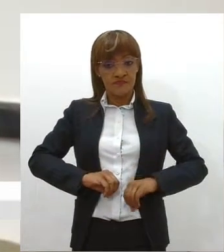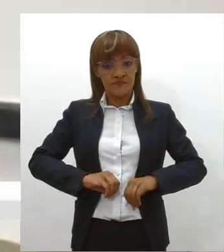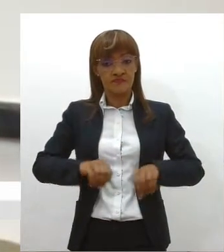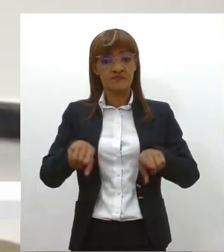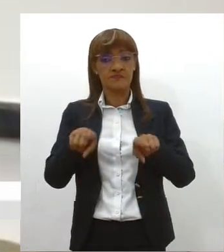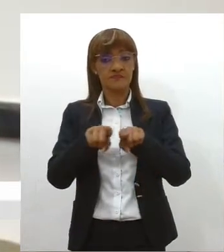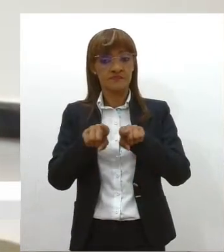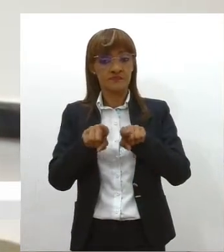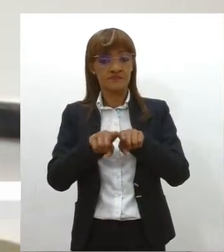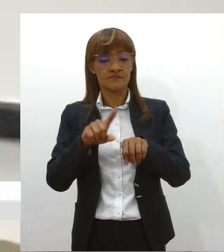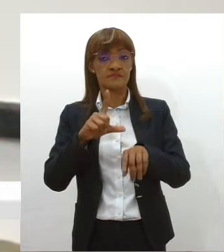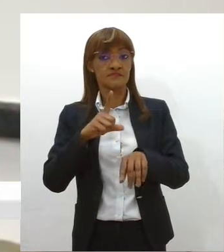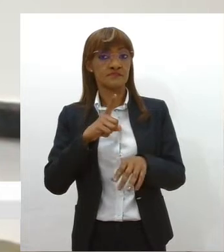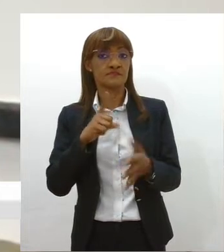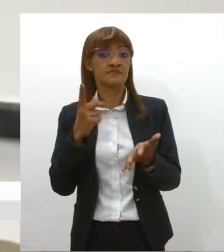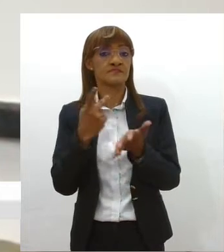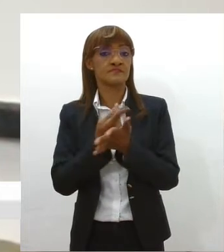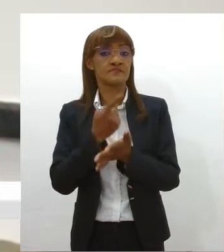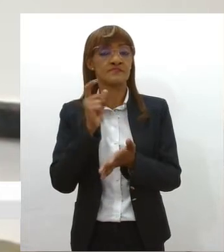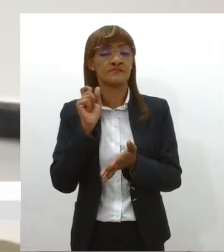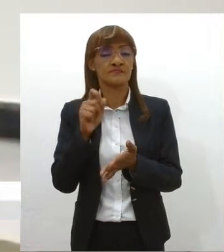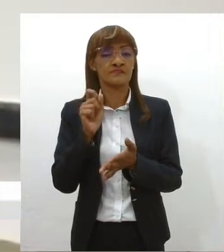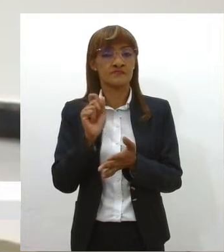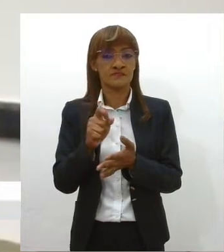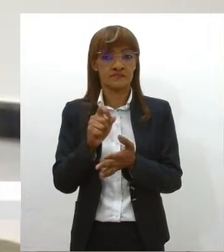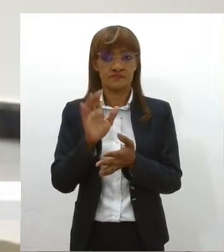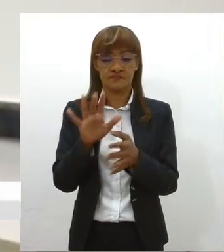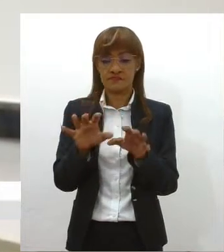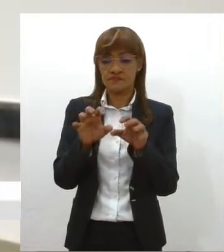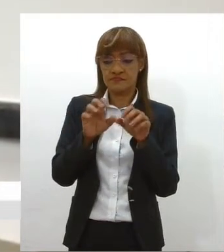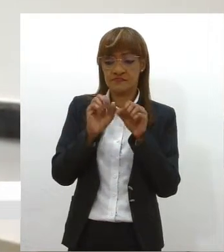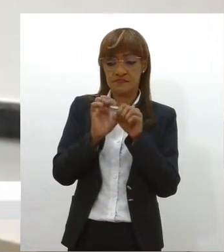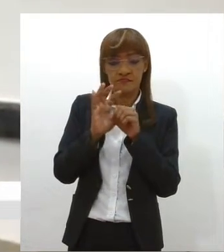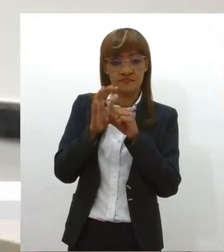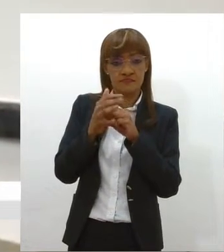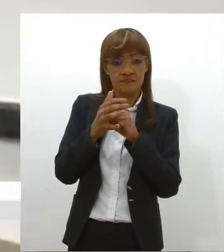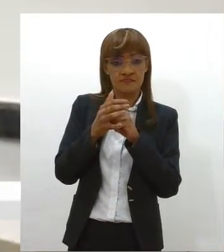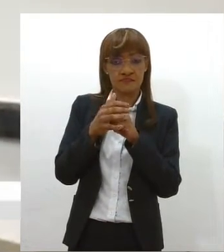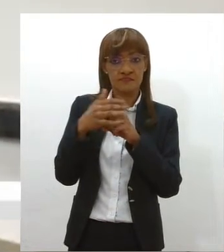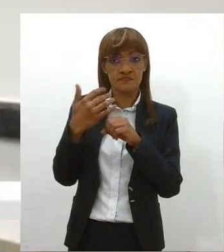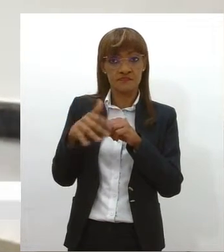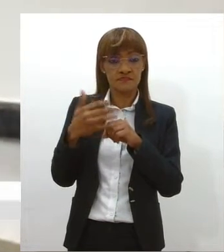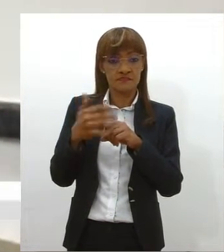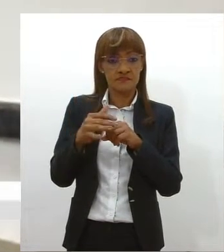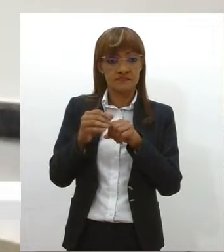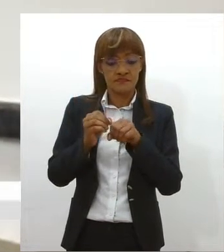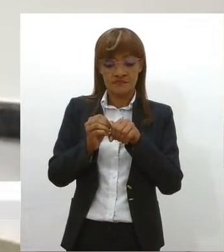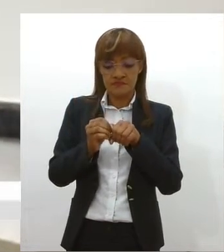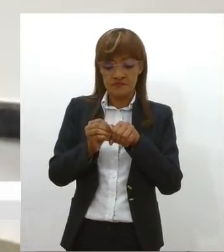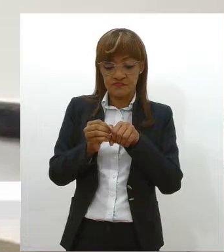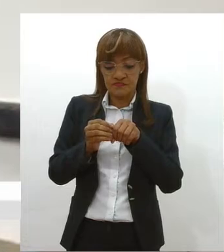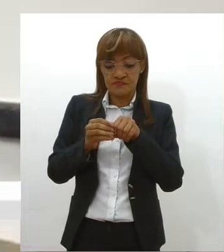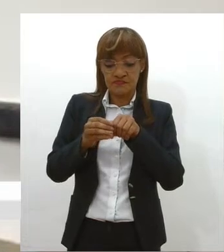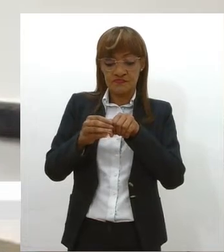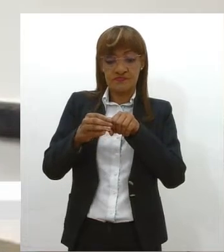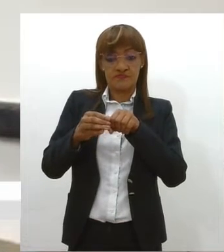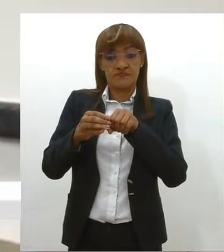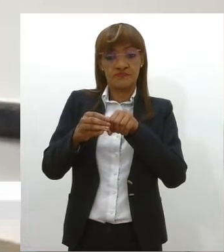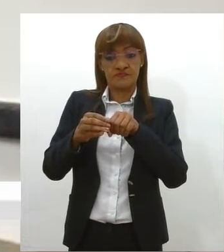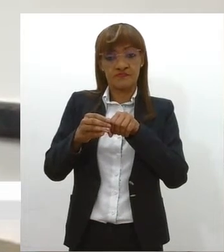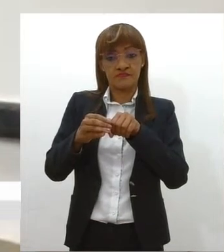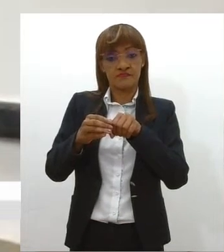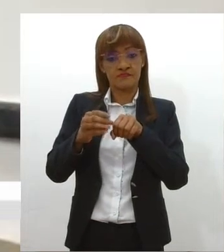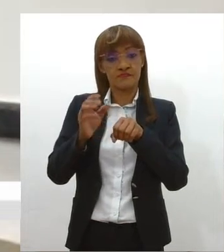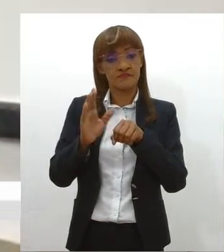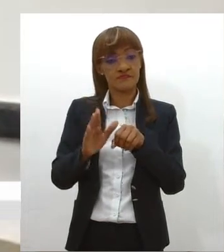que acontece? A infecção por COVID, ela é inflamatória. Ela vai inflamar o endométrio. Então,